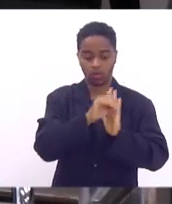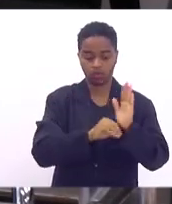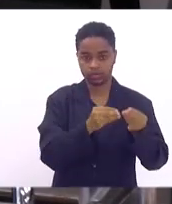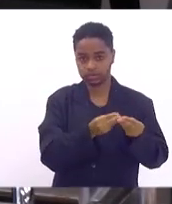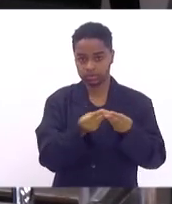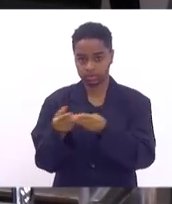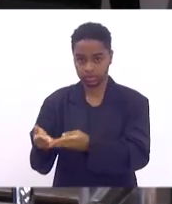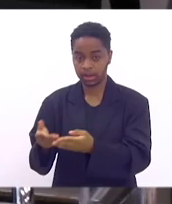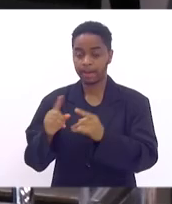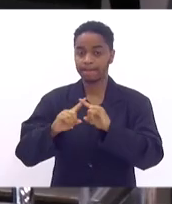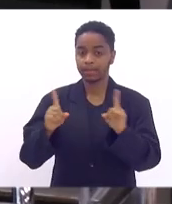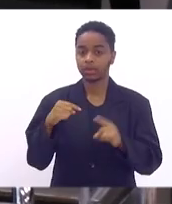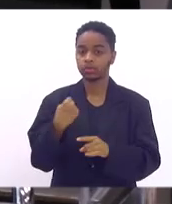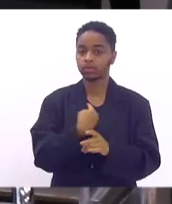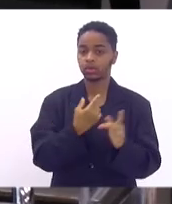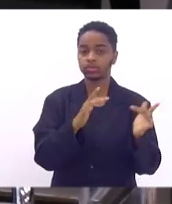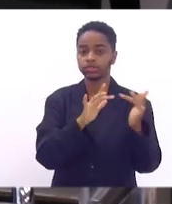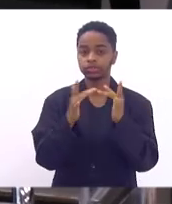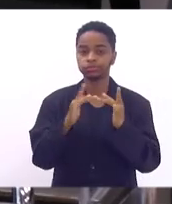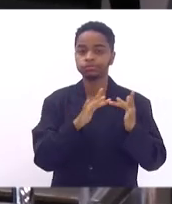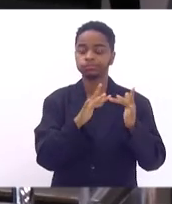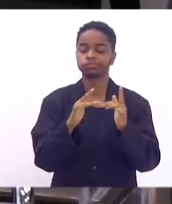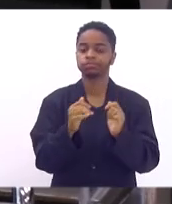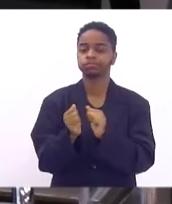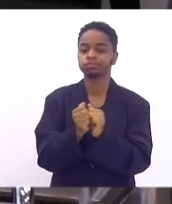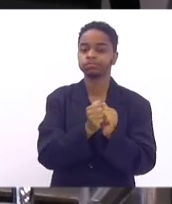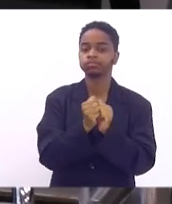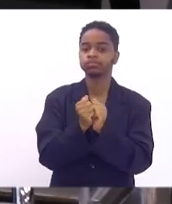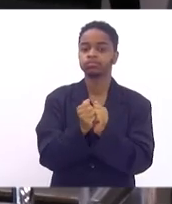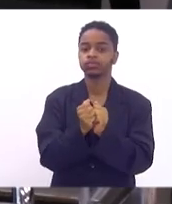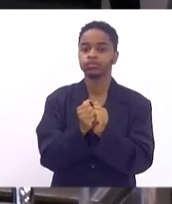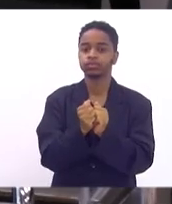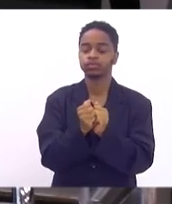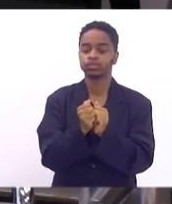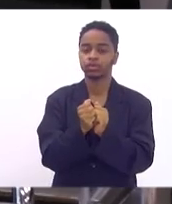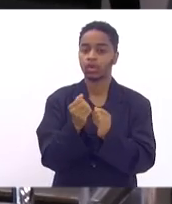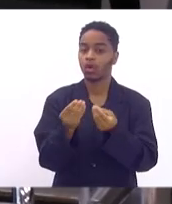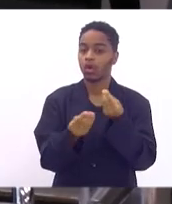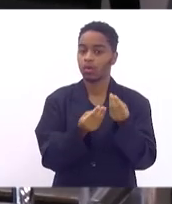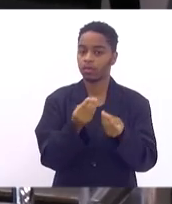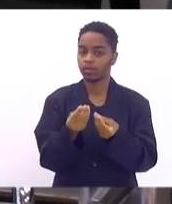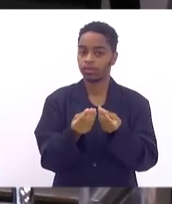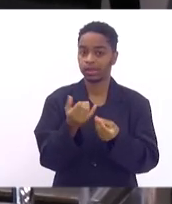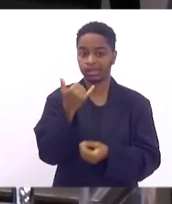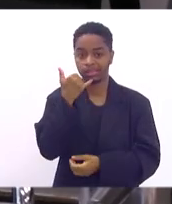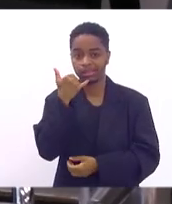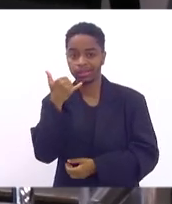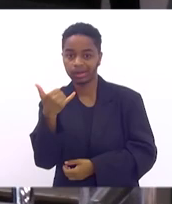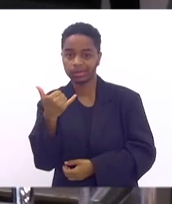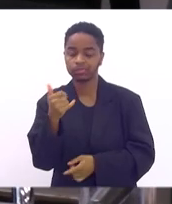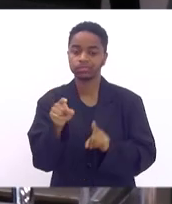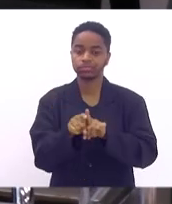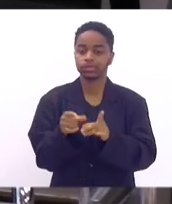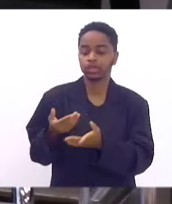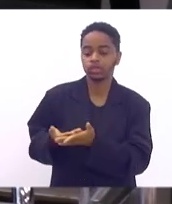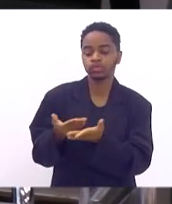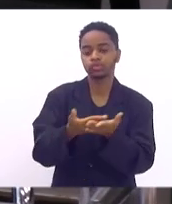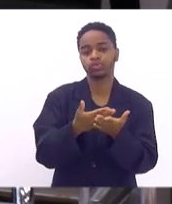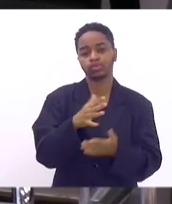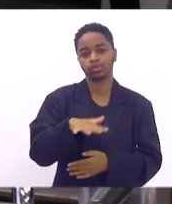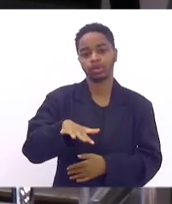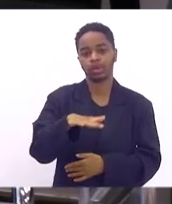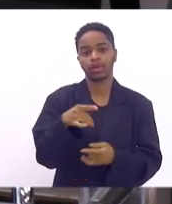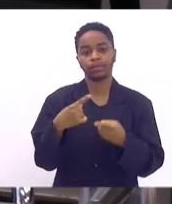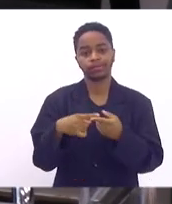a gente se articula, né, nos bastidores ligando, fazendo estudo de caso, porque